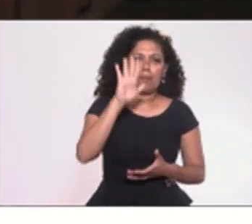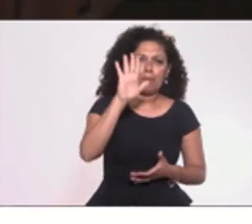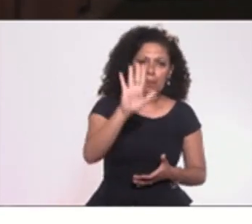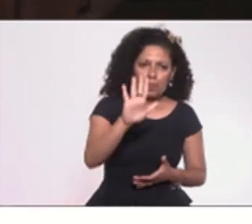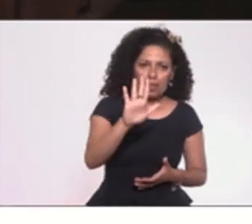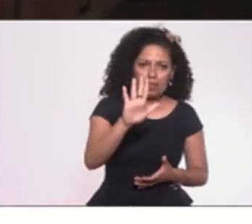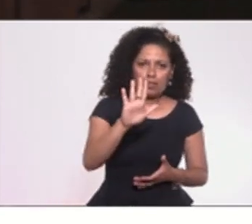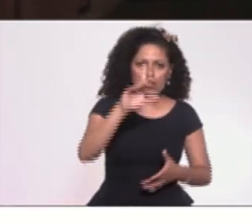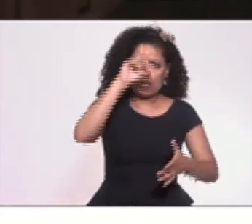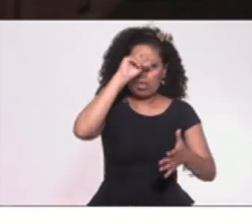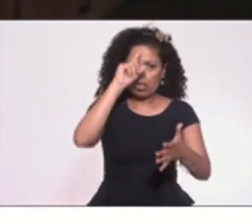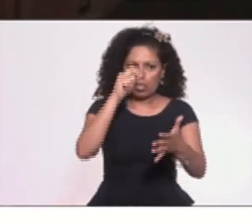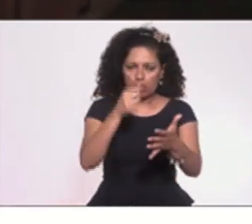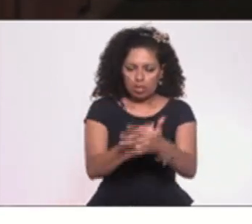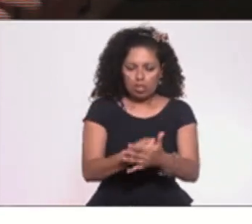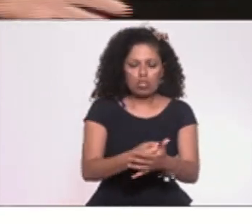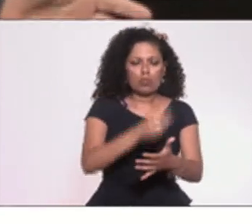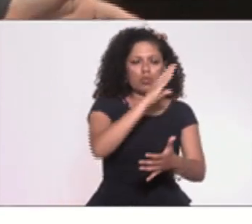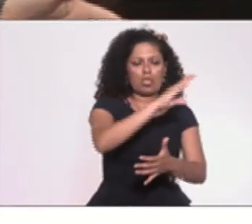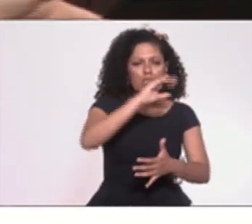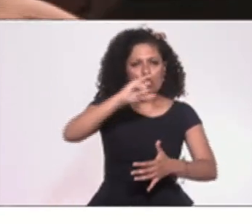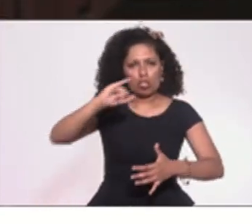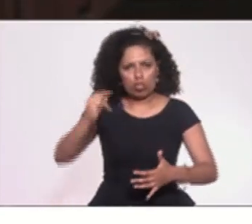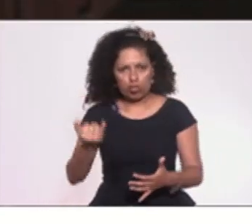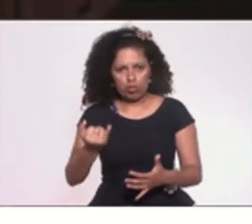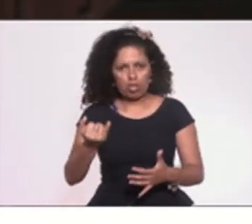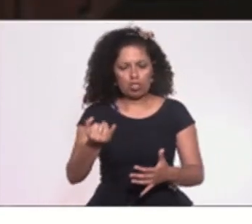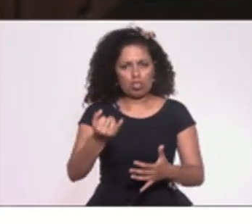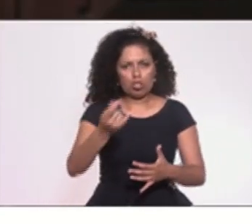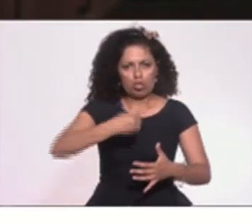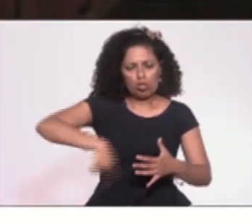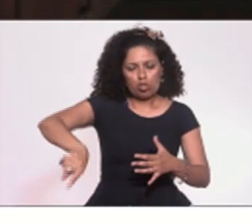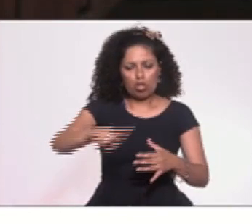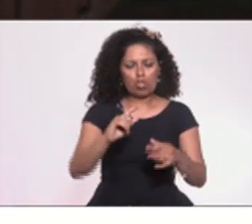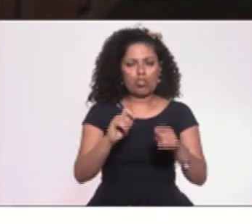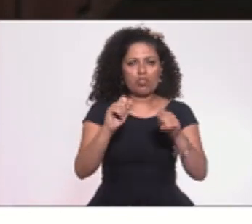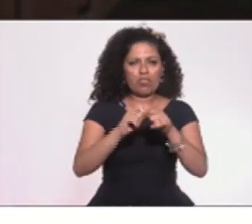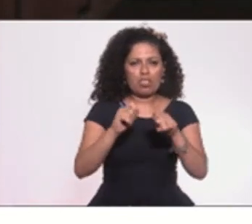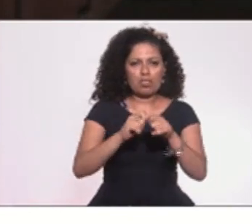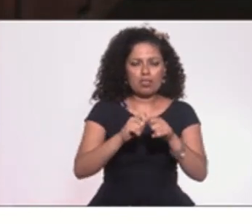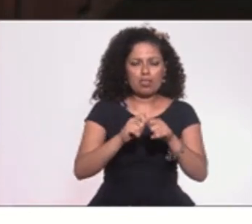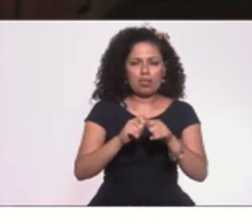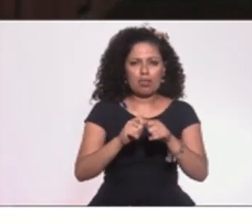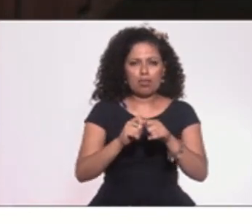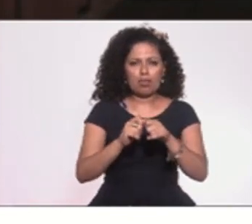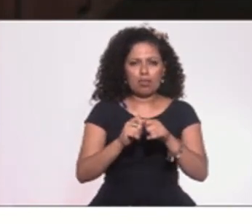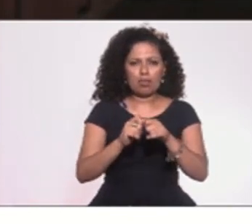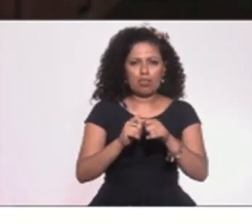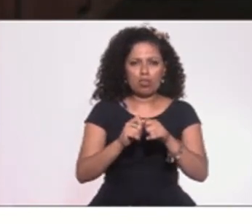Deus decidiu a CCJ que o fizéssemos de uma forma